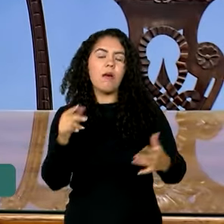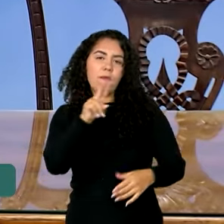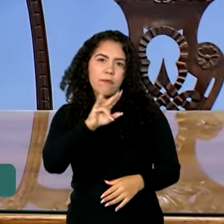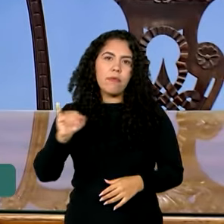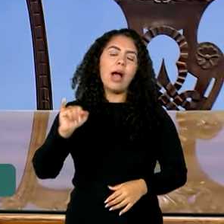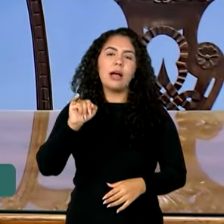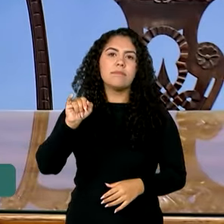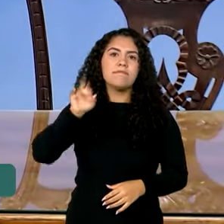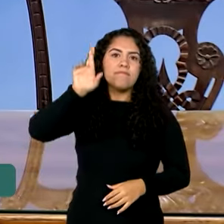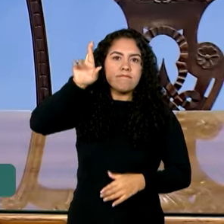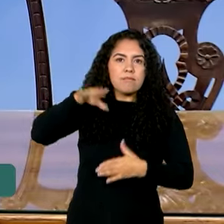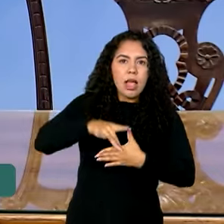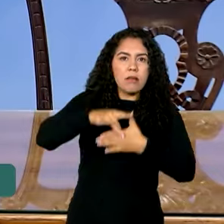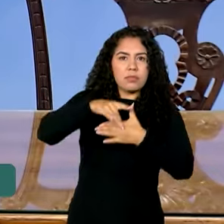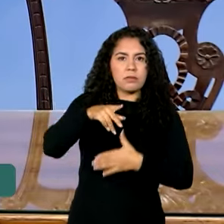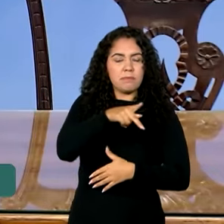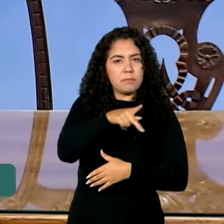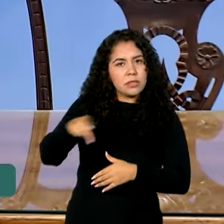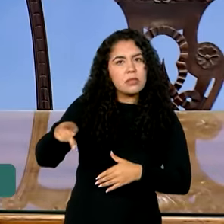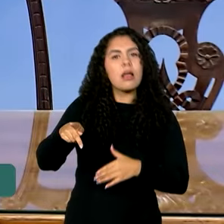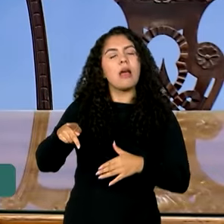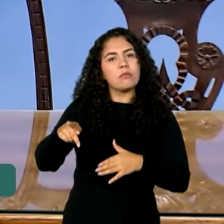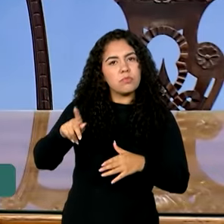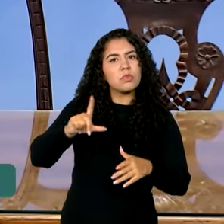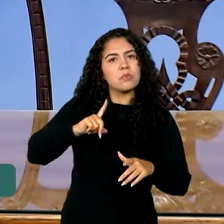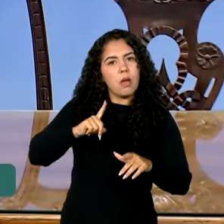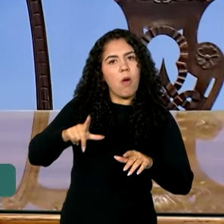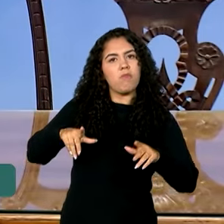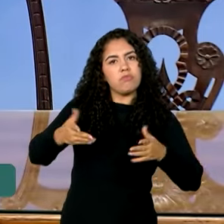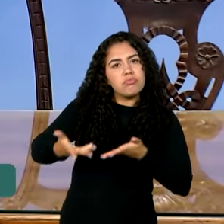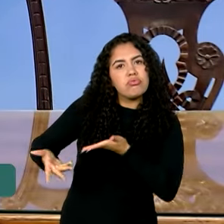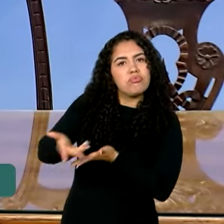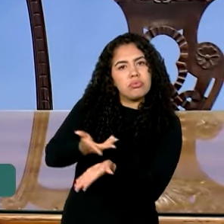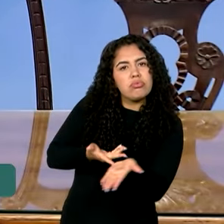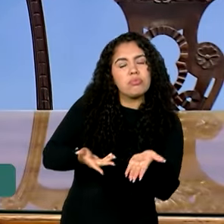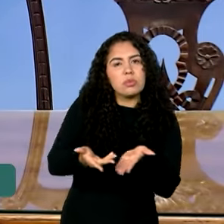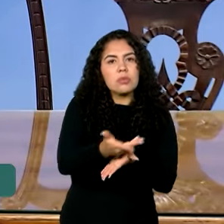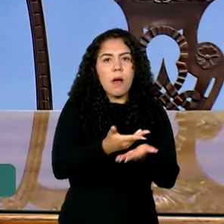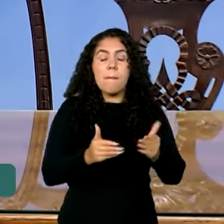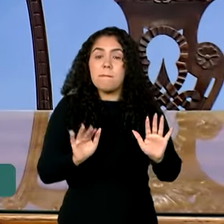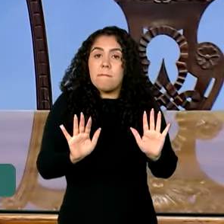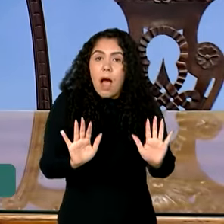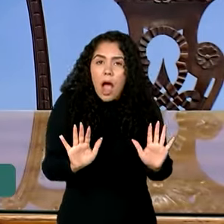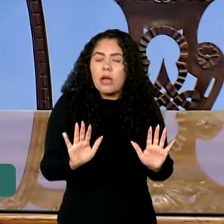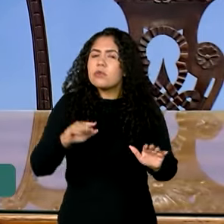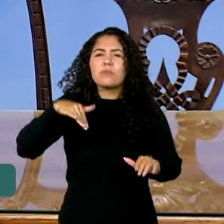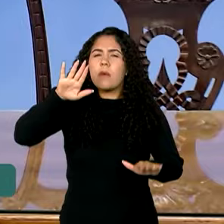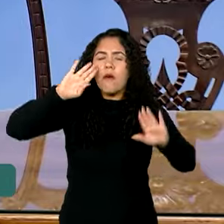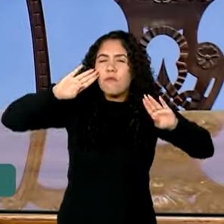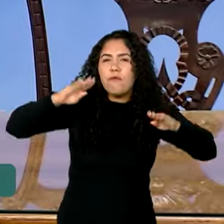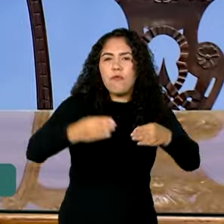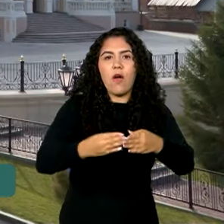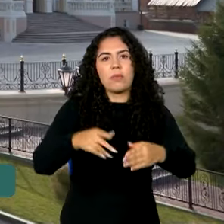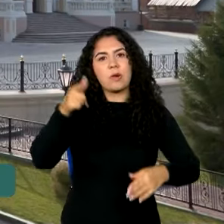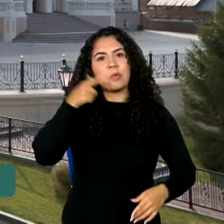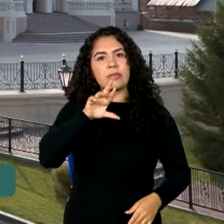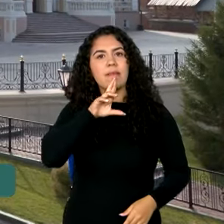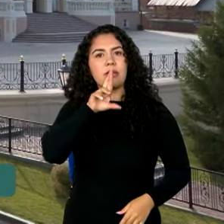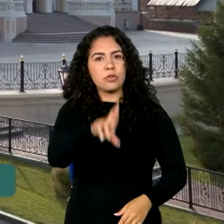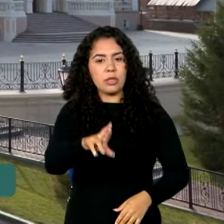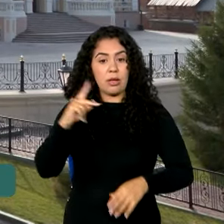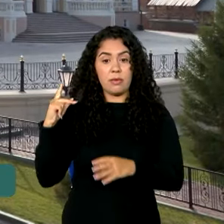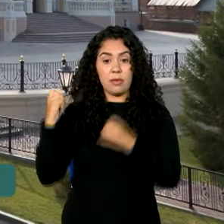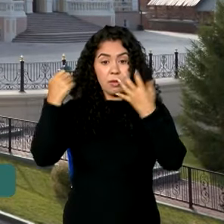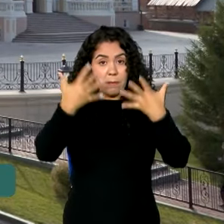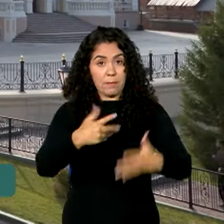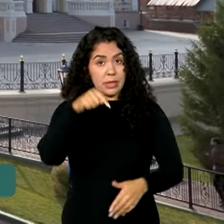presidência austera, né? Mais focada em resultados. Na edição